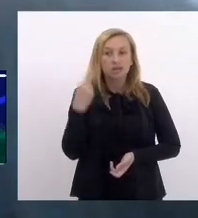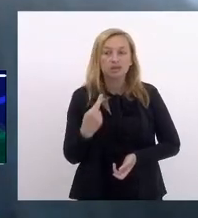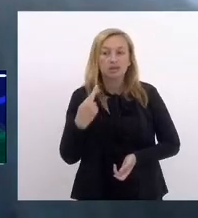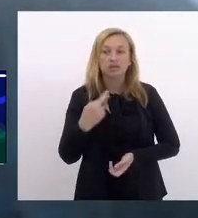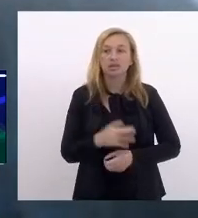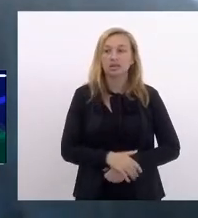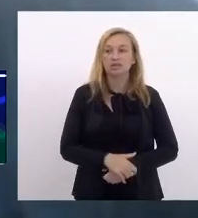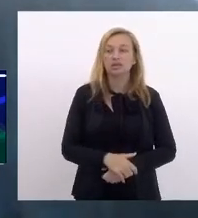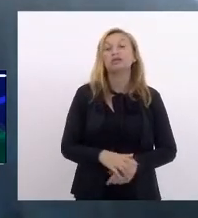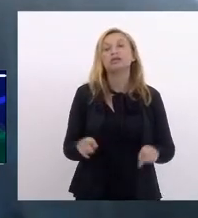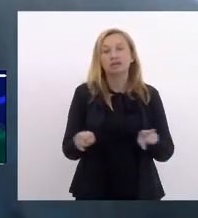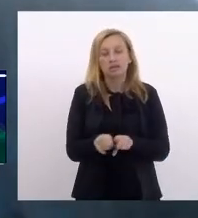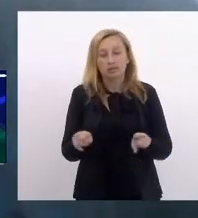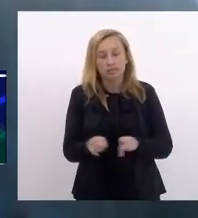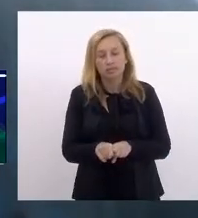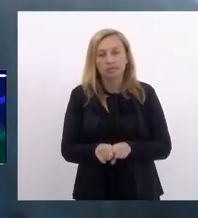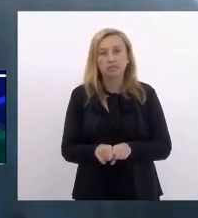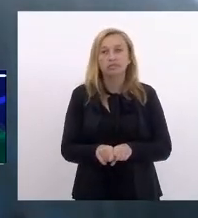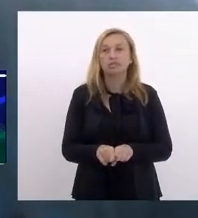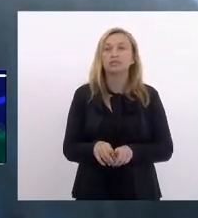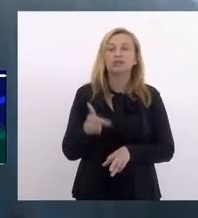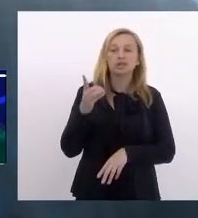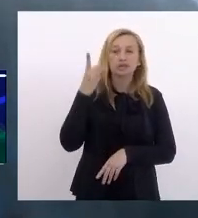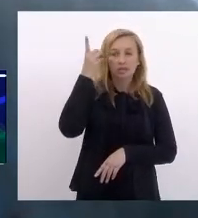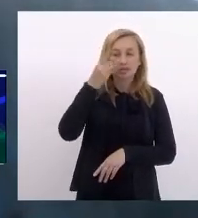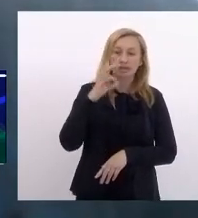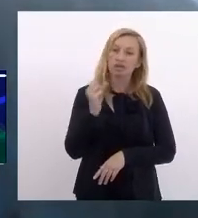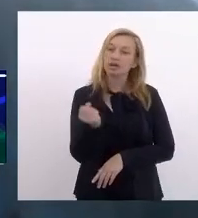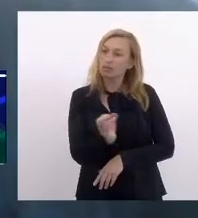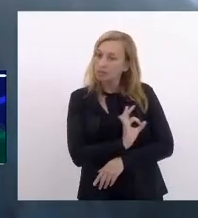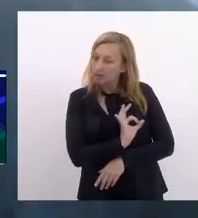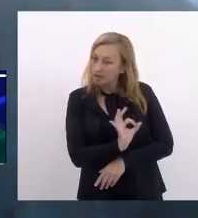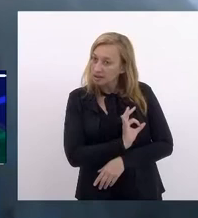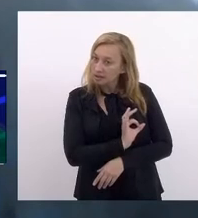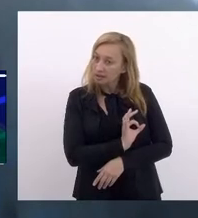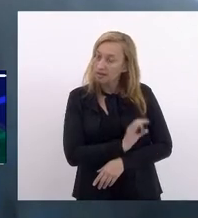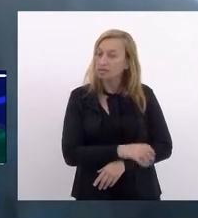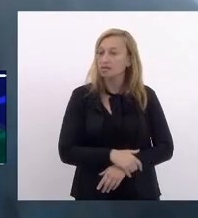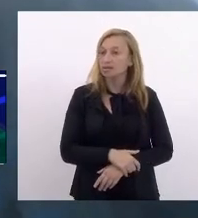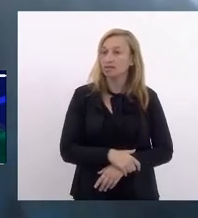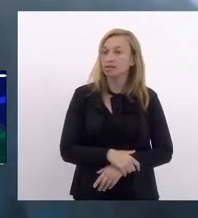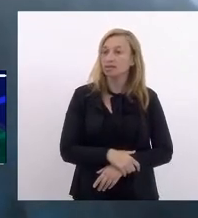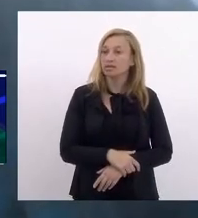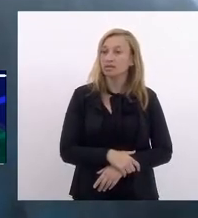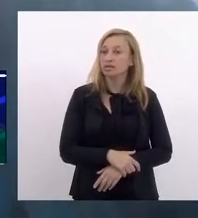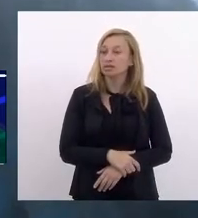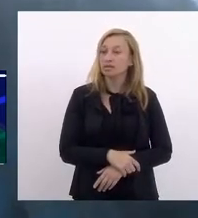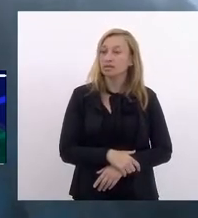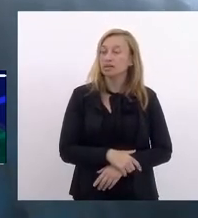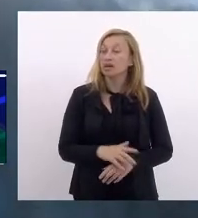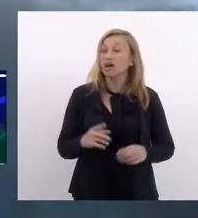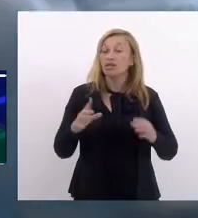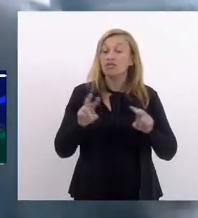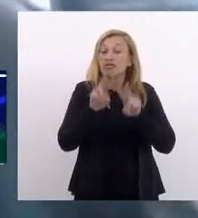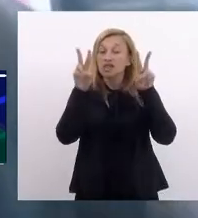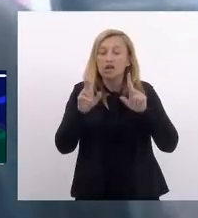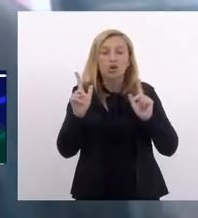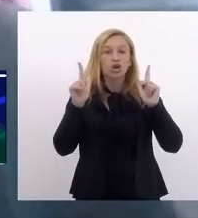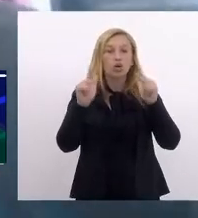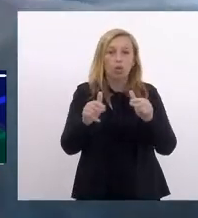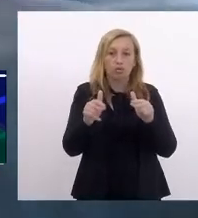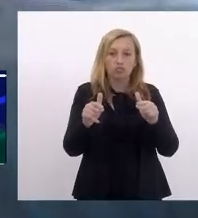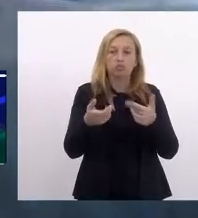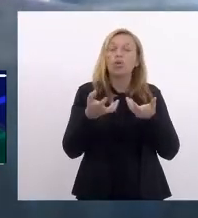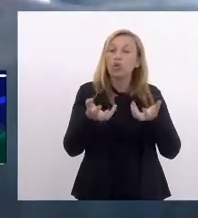Souza, também uma parte da deputada Marta Rocha, coincidem com o meu ponto de vista.